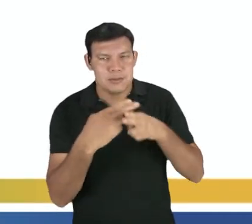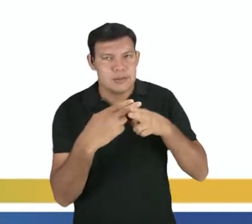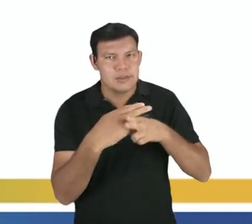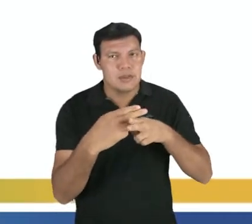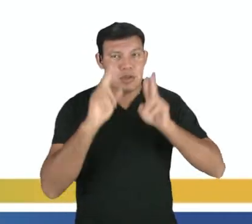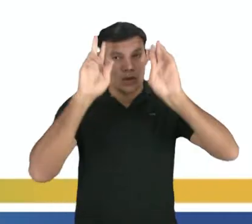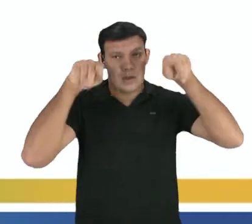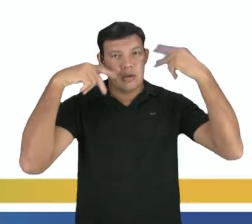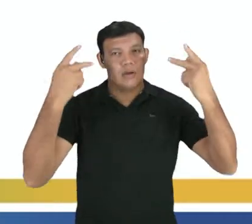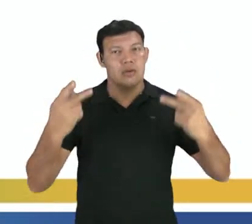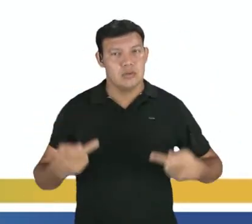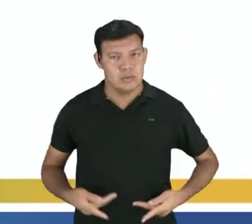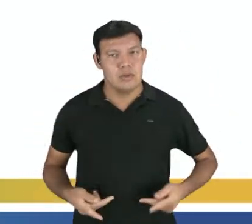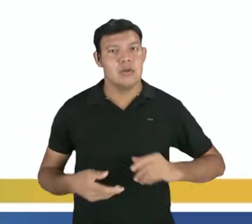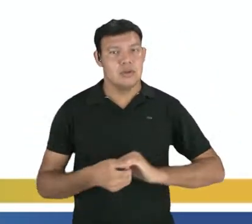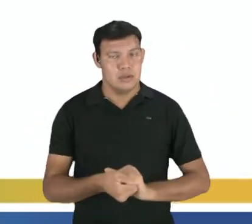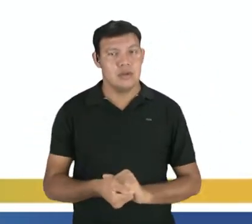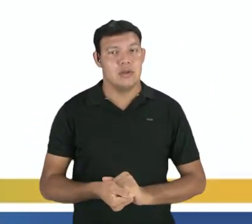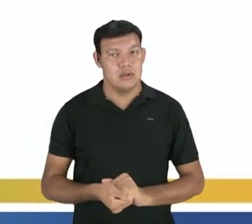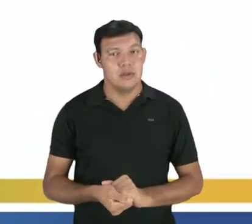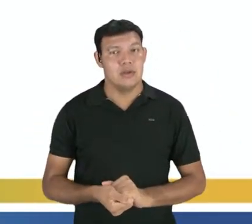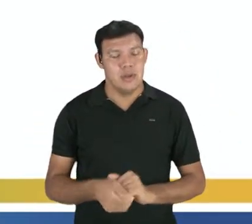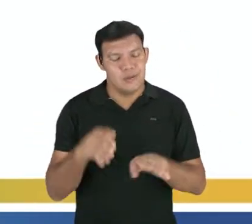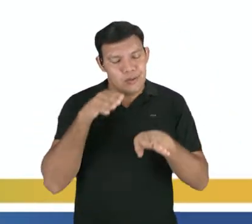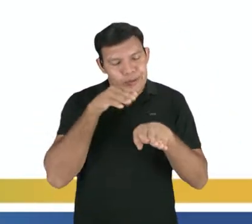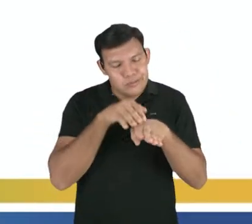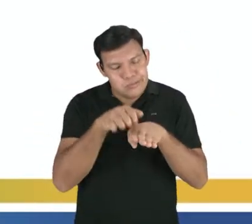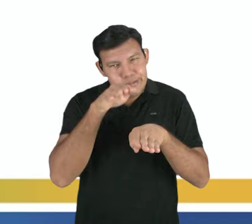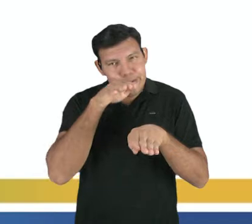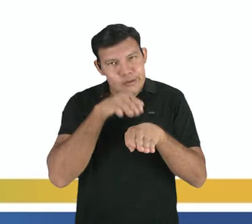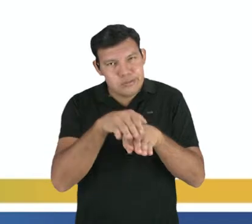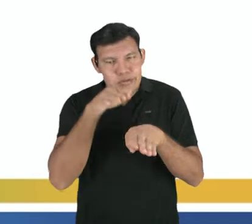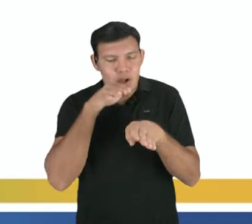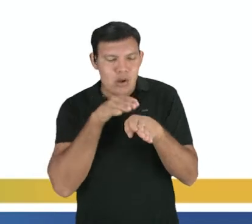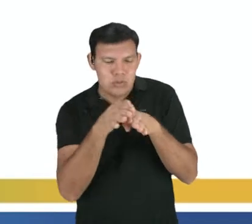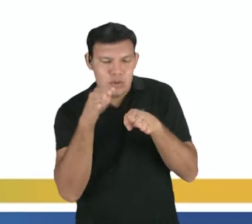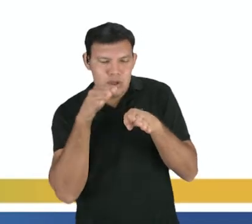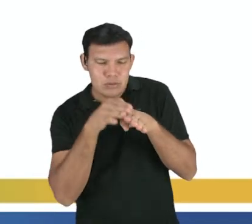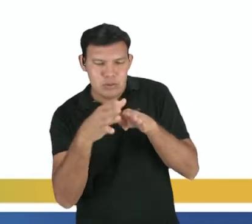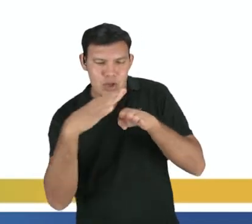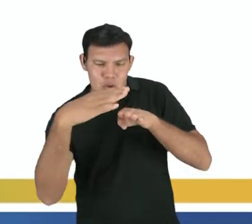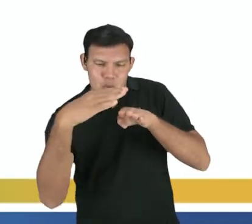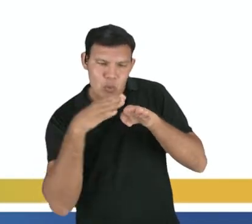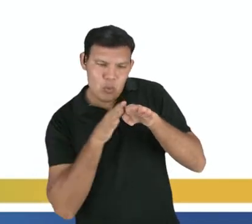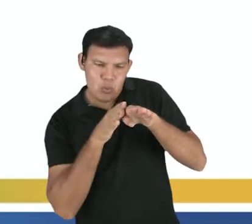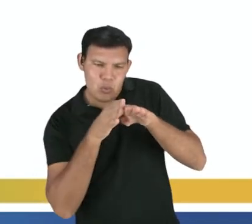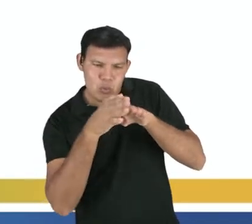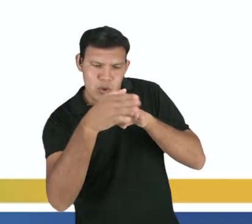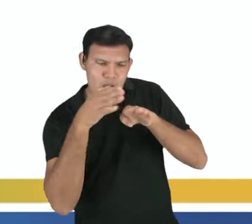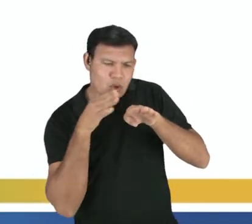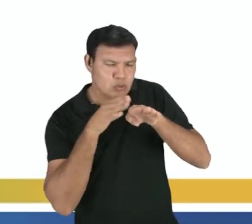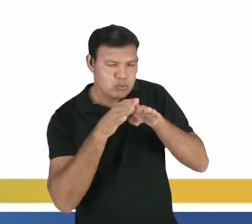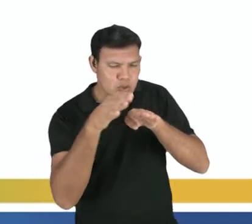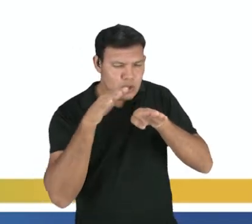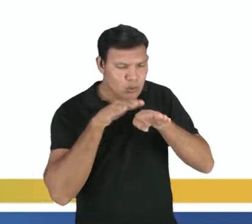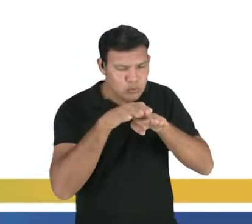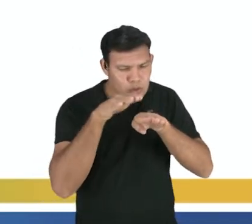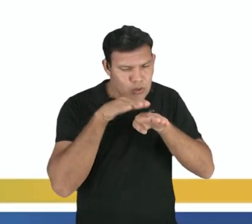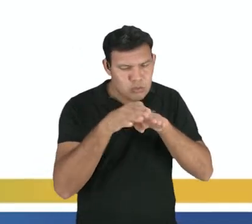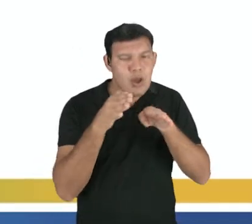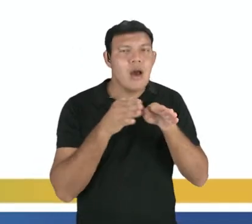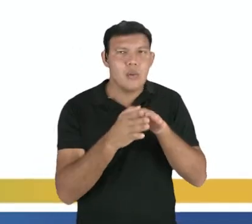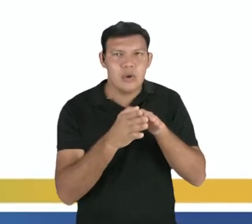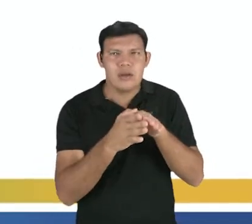eles começam já a trabalhar nessa pedra, começam a deixar ela mais pontiaguda, começam o fio de corte começa a ser elaborado,